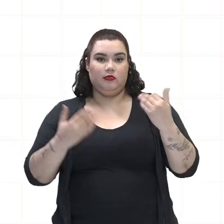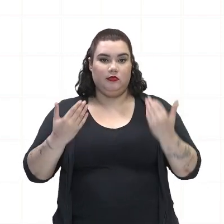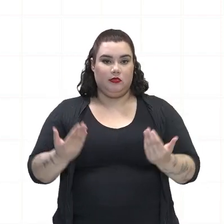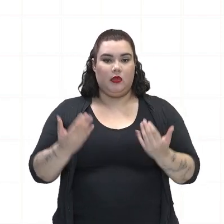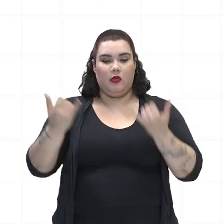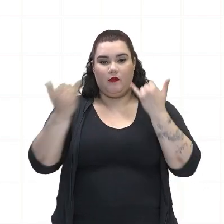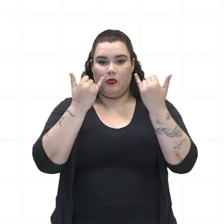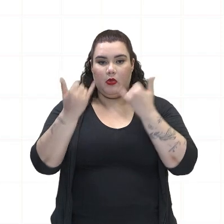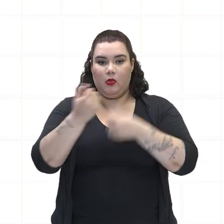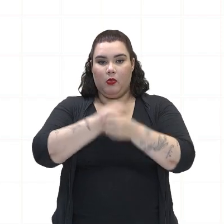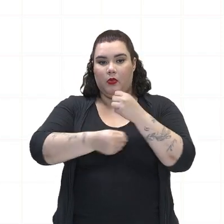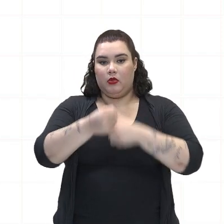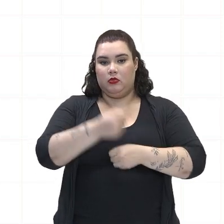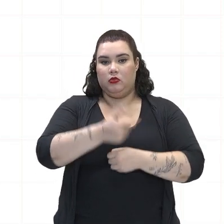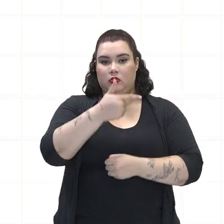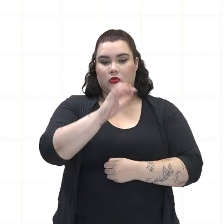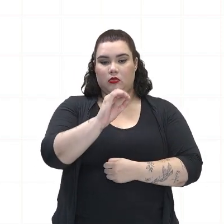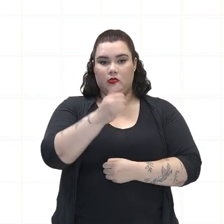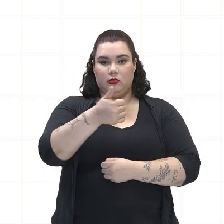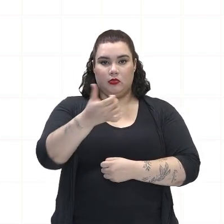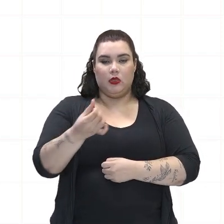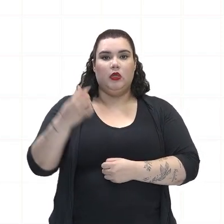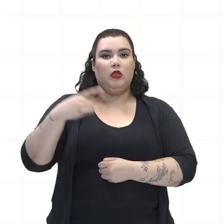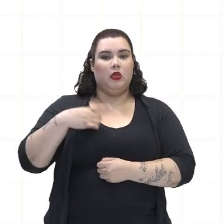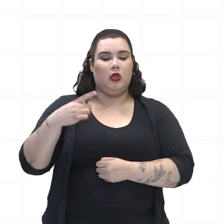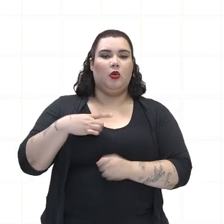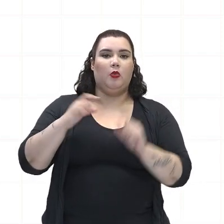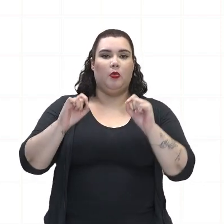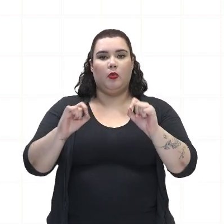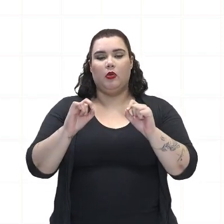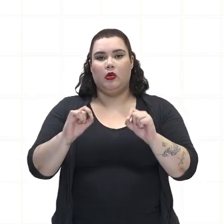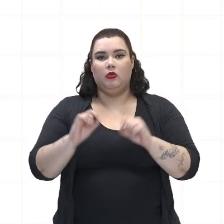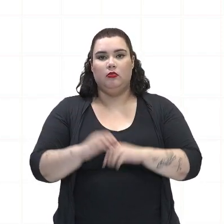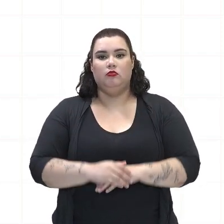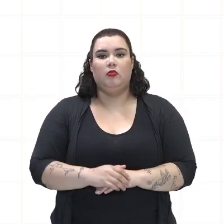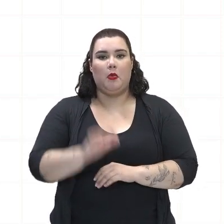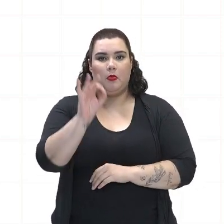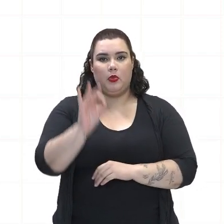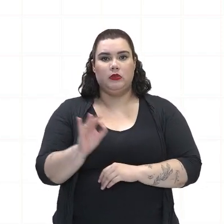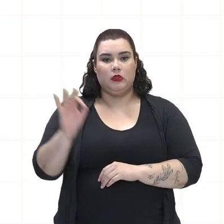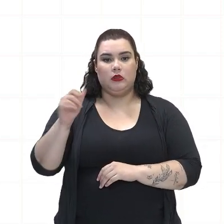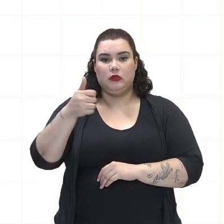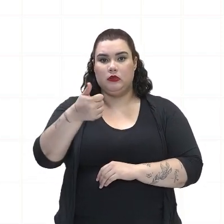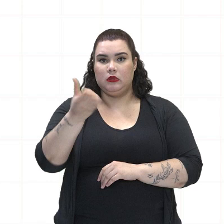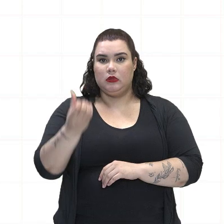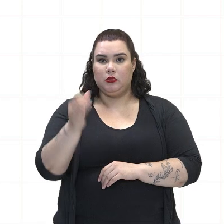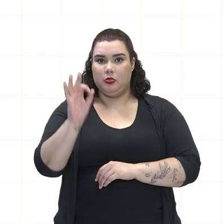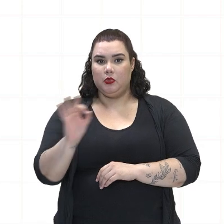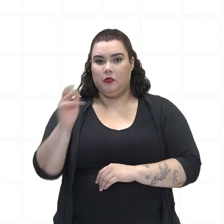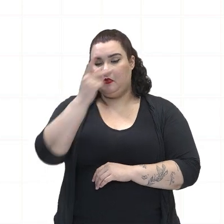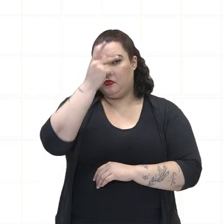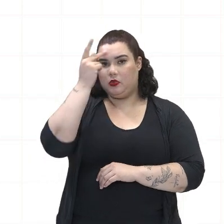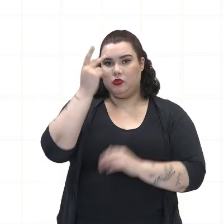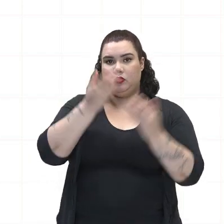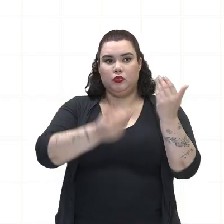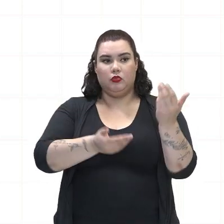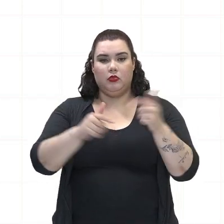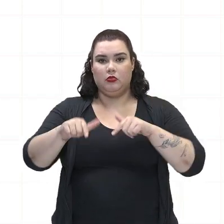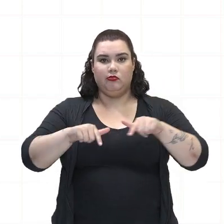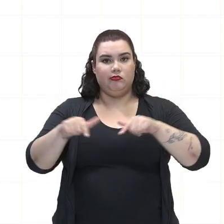dados de 2016 que tem uma grande quantidade de pessoas jovens que não estão trabalhando.